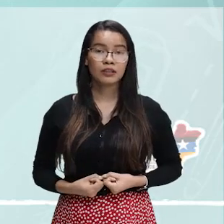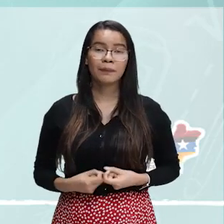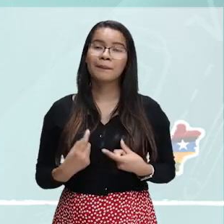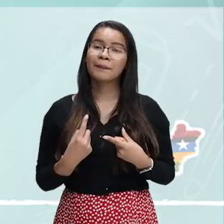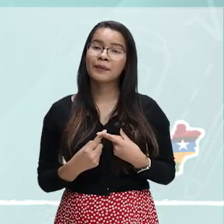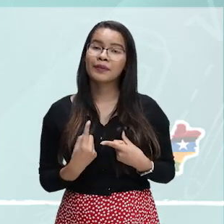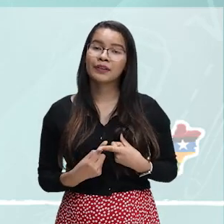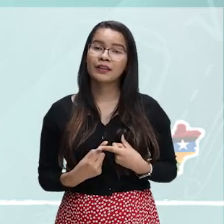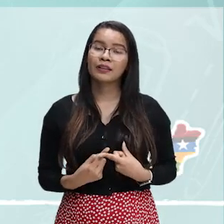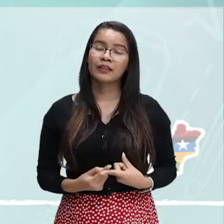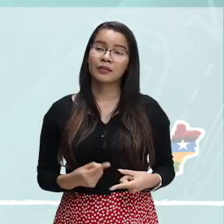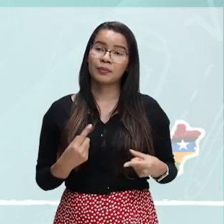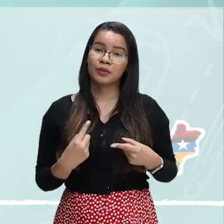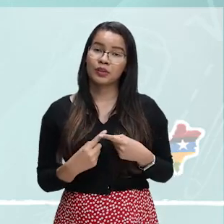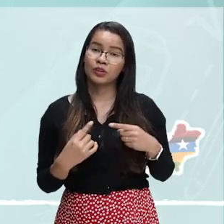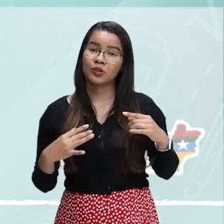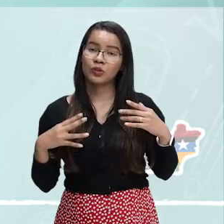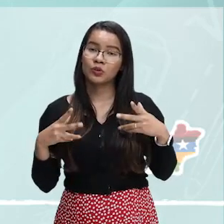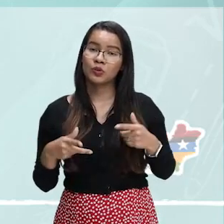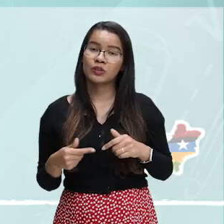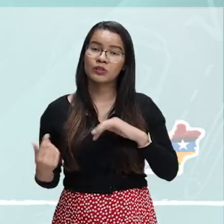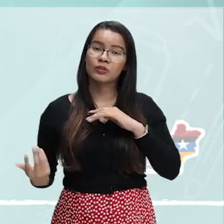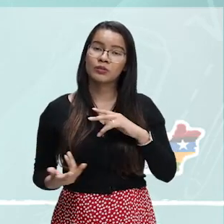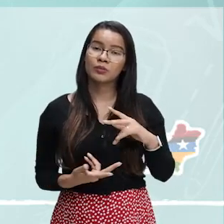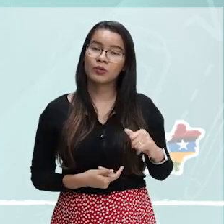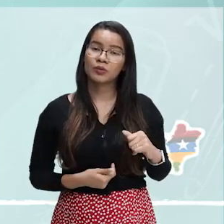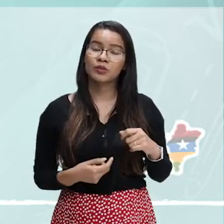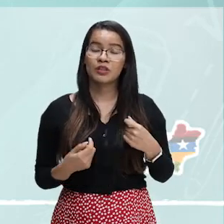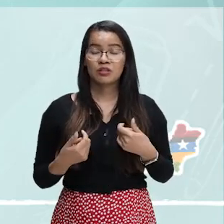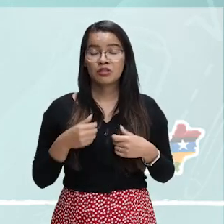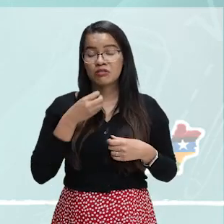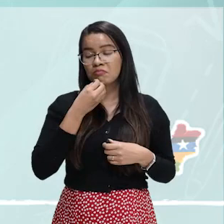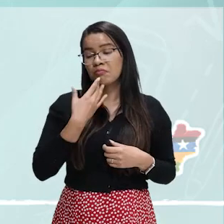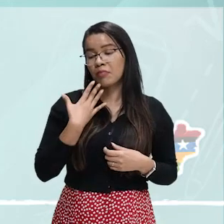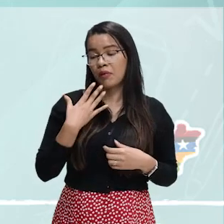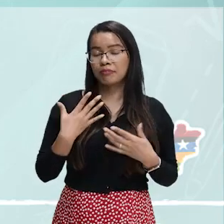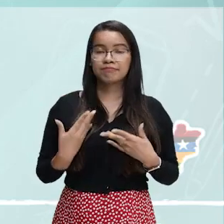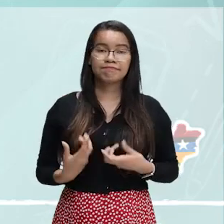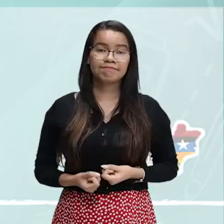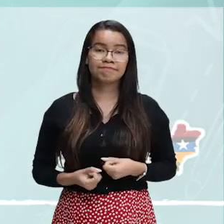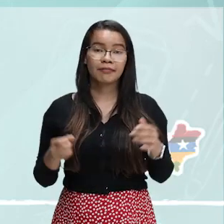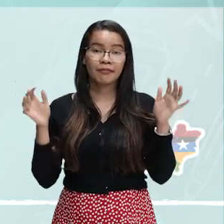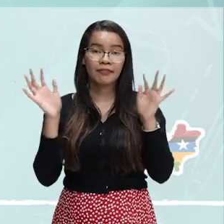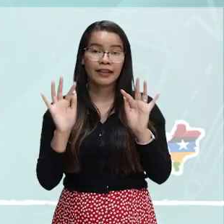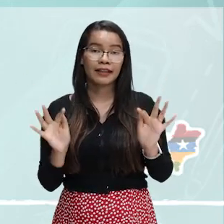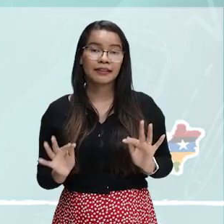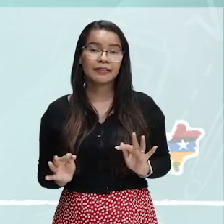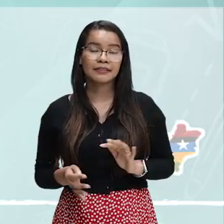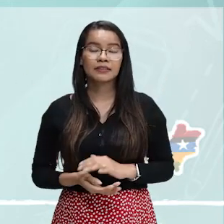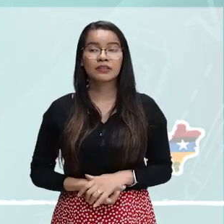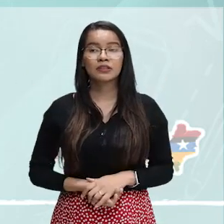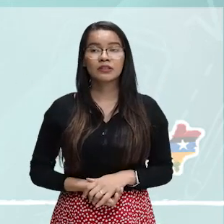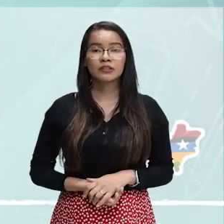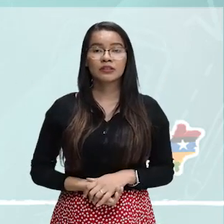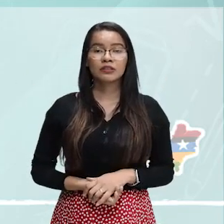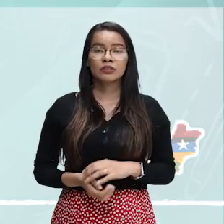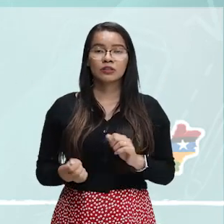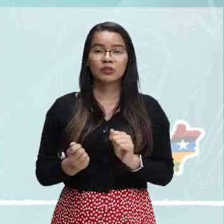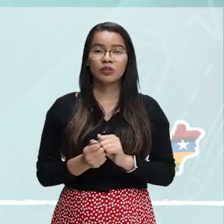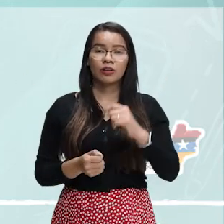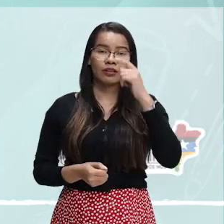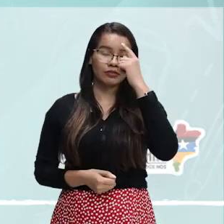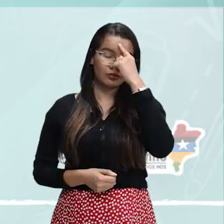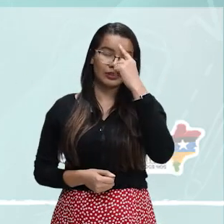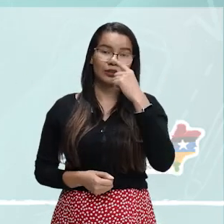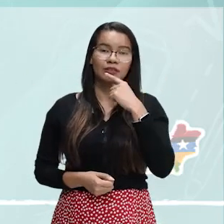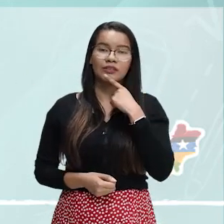quê? Porque todo mundo estava contente, estava satisfeito com a figura aí